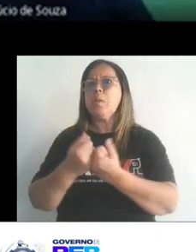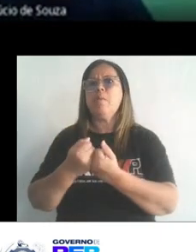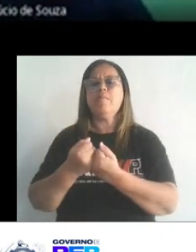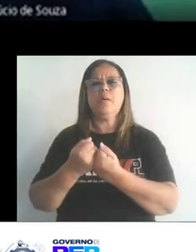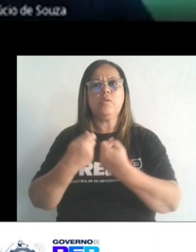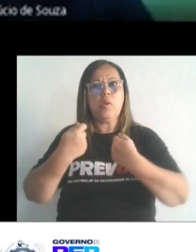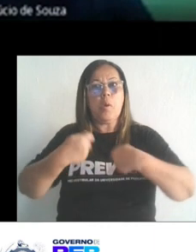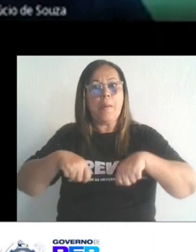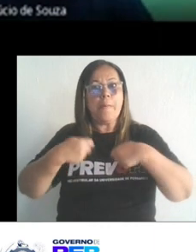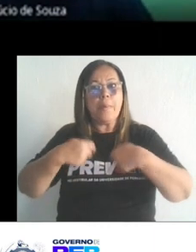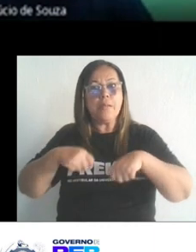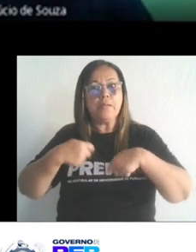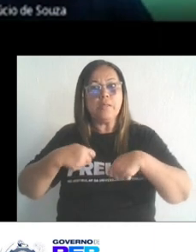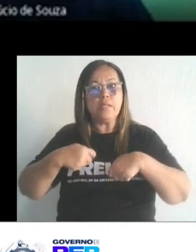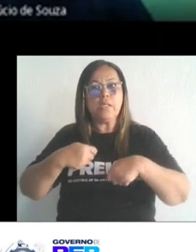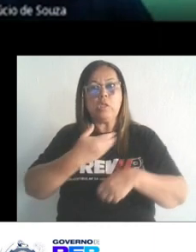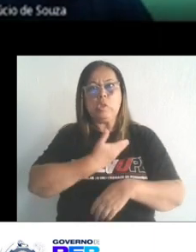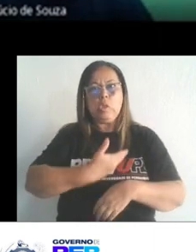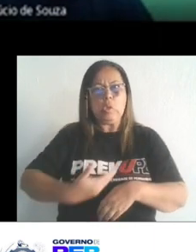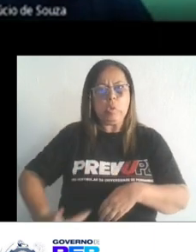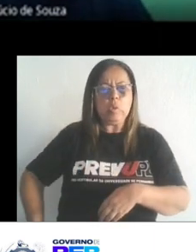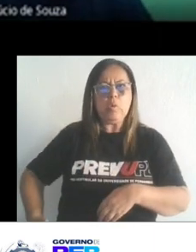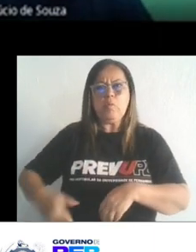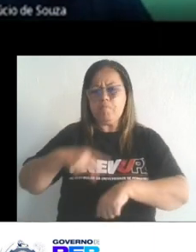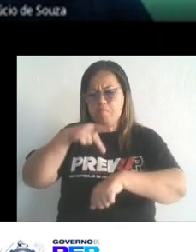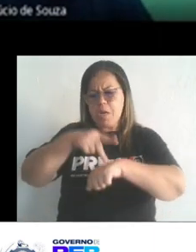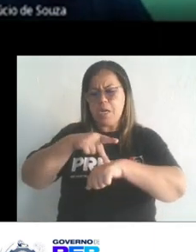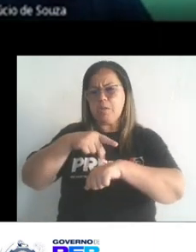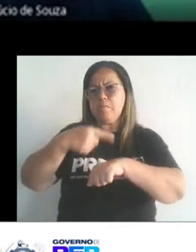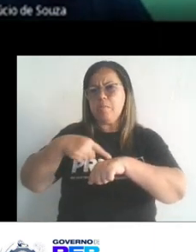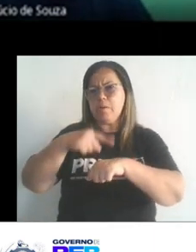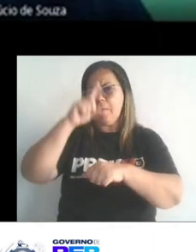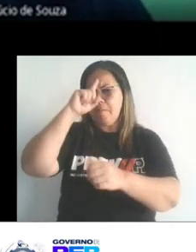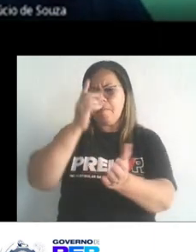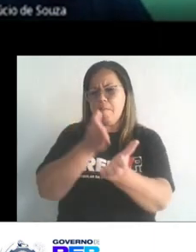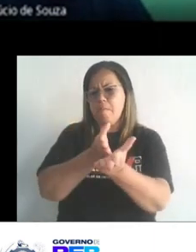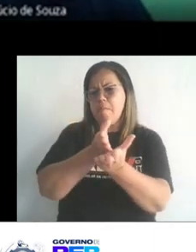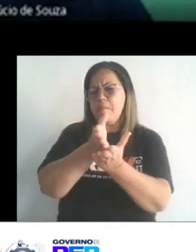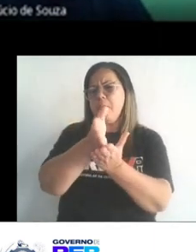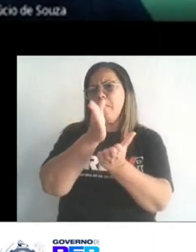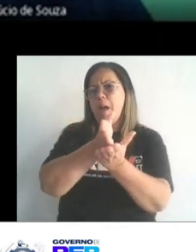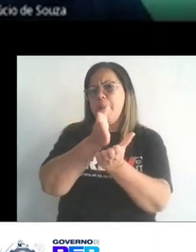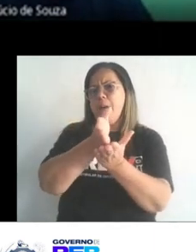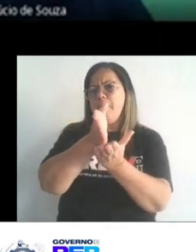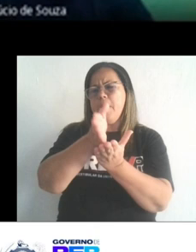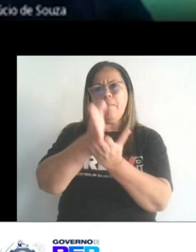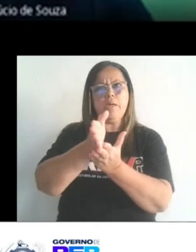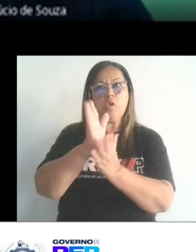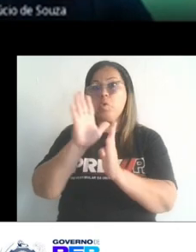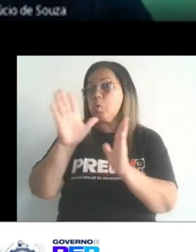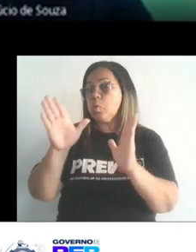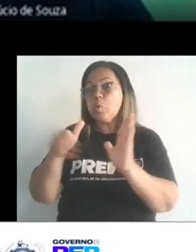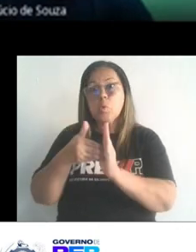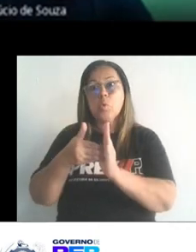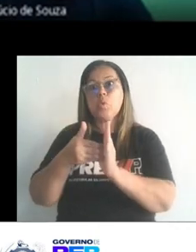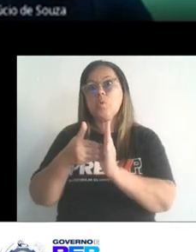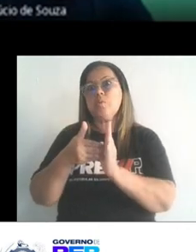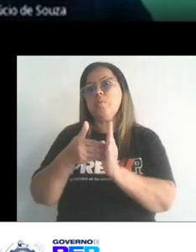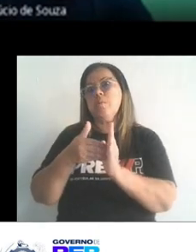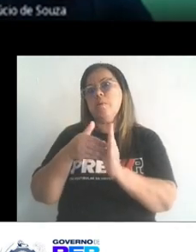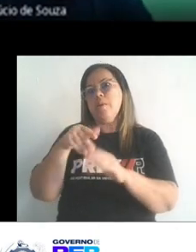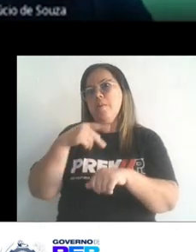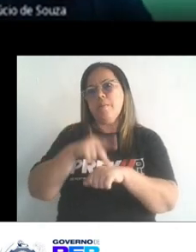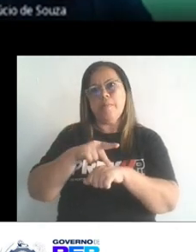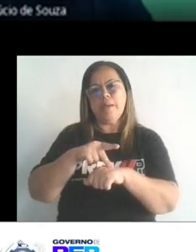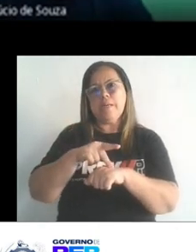necessidades do Estado pois o fascismo tem o seguinte princípio fundamental tudo no Estado nada contra o Estado